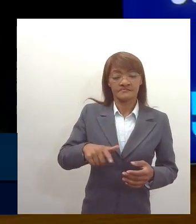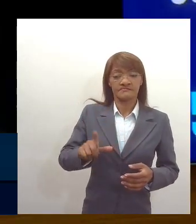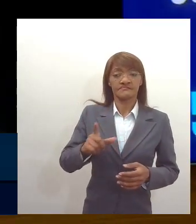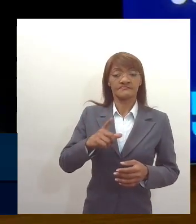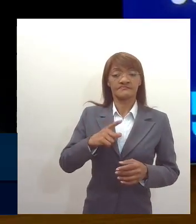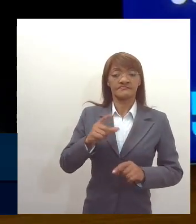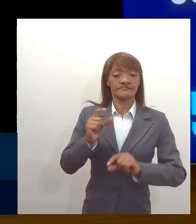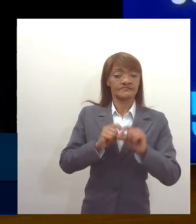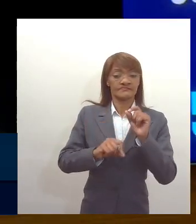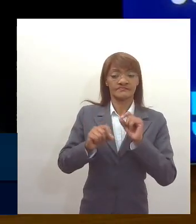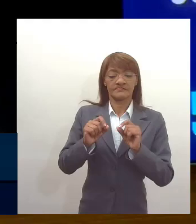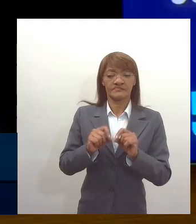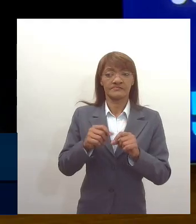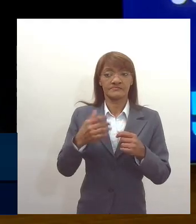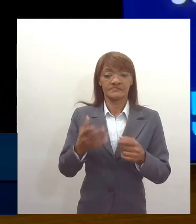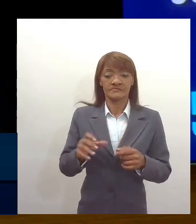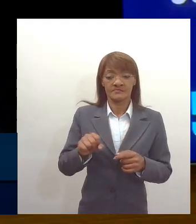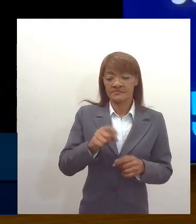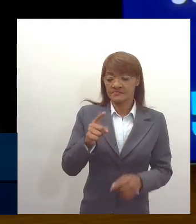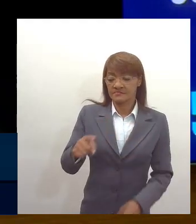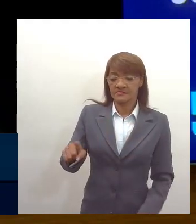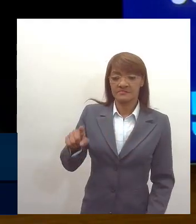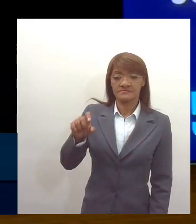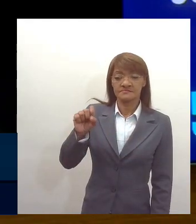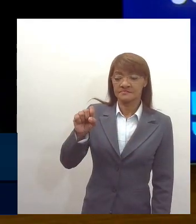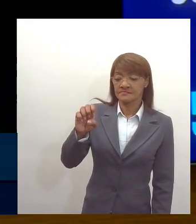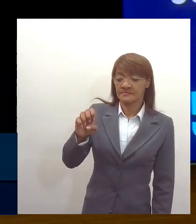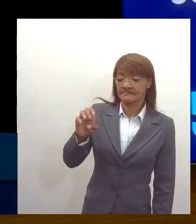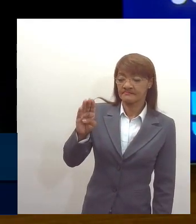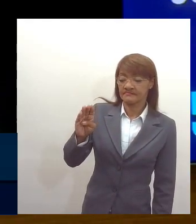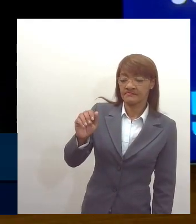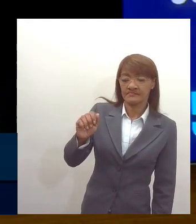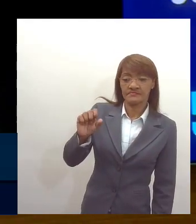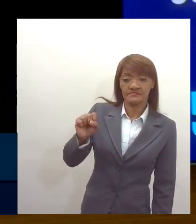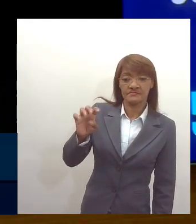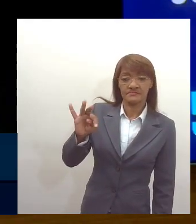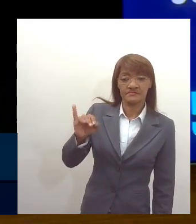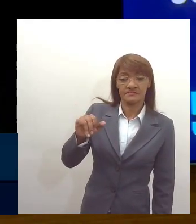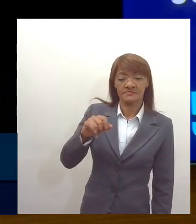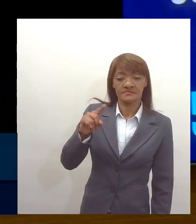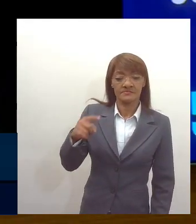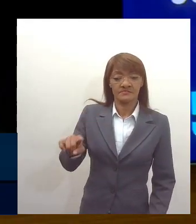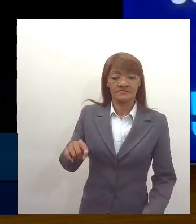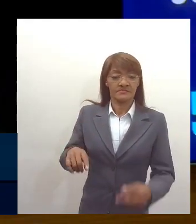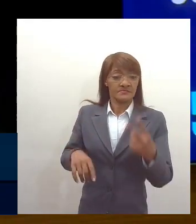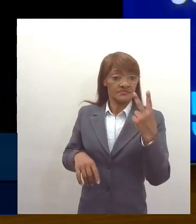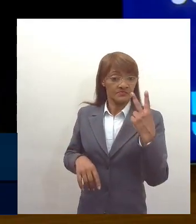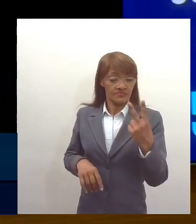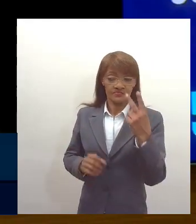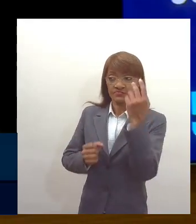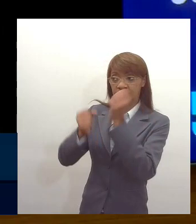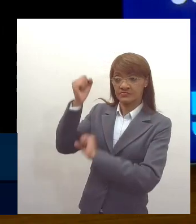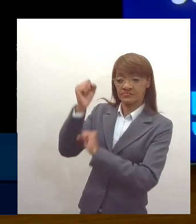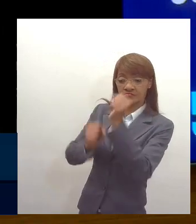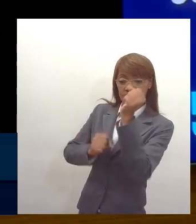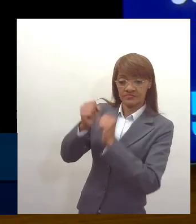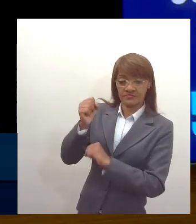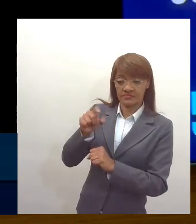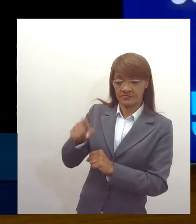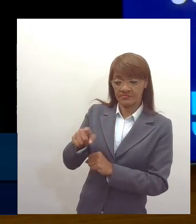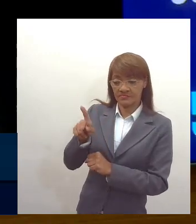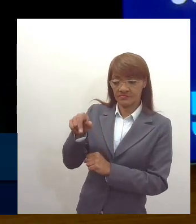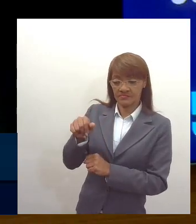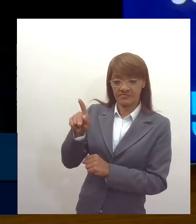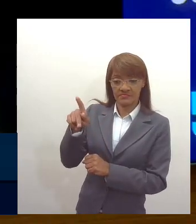que nesse assentamento existem duas fábricas, uma de polpa e outra, né, de bolos,